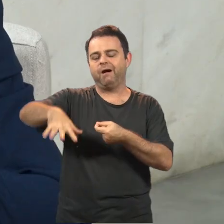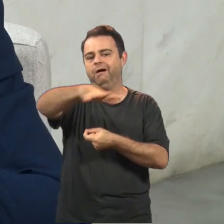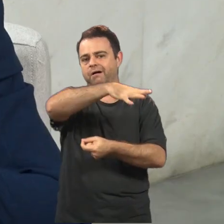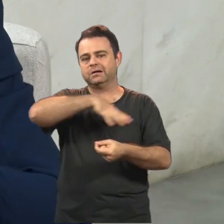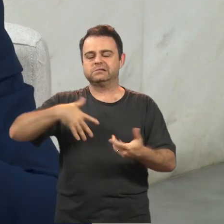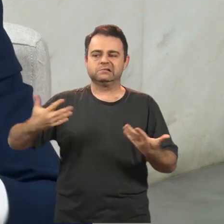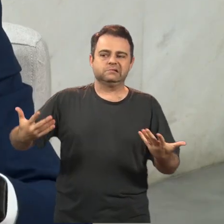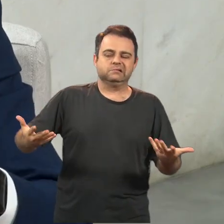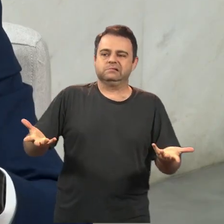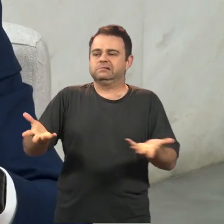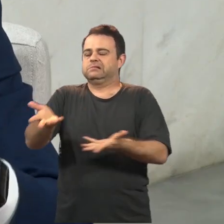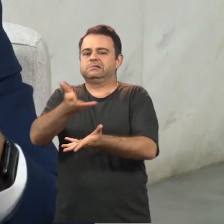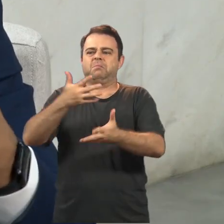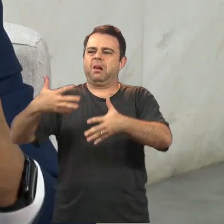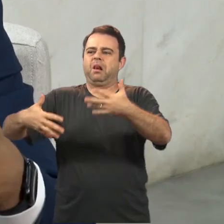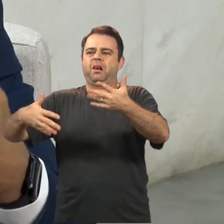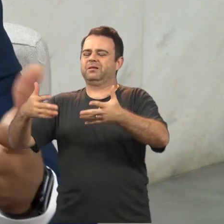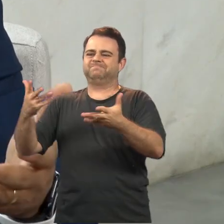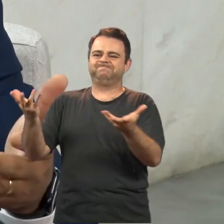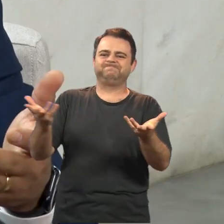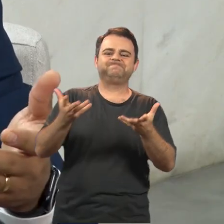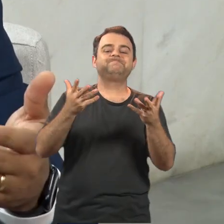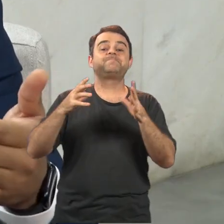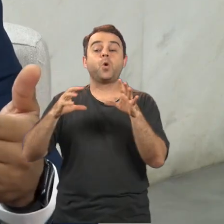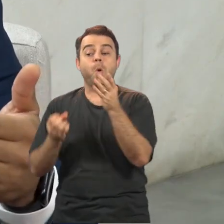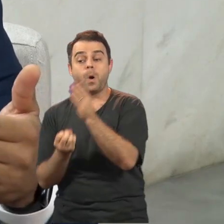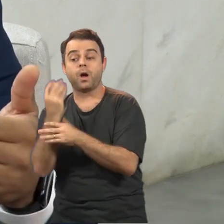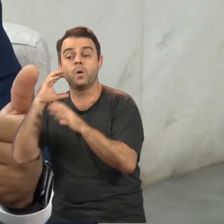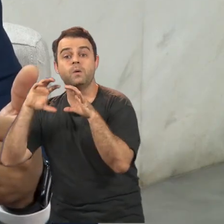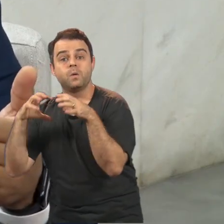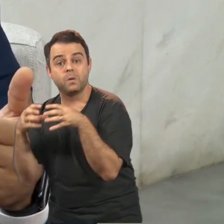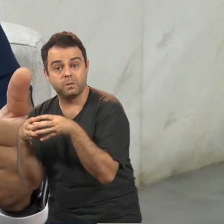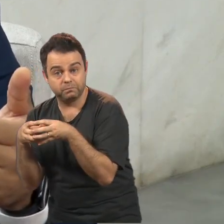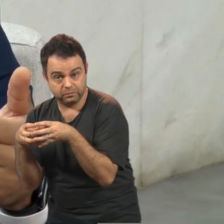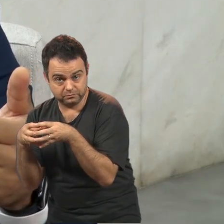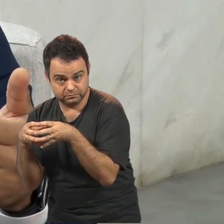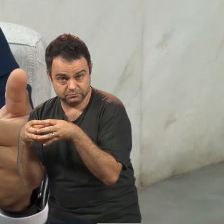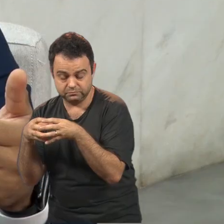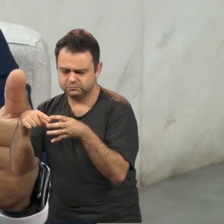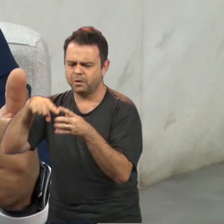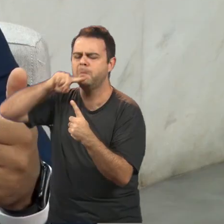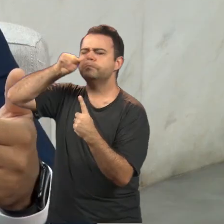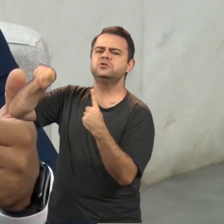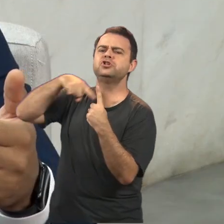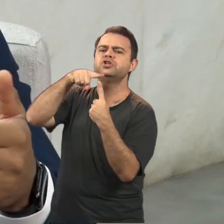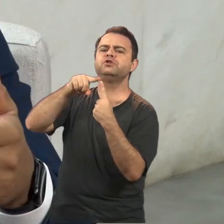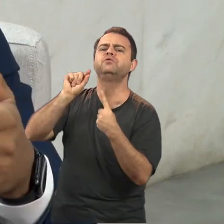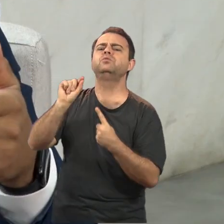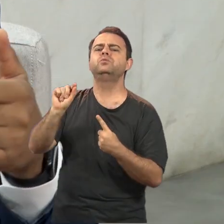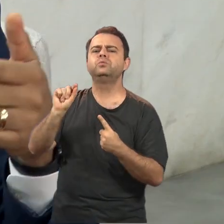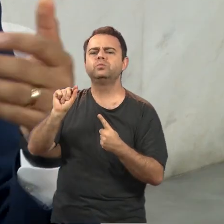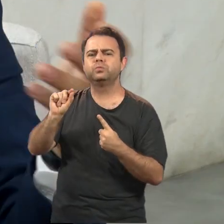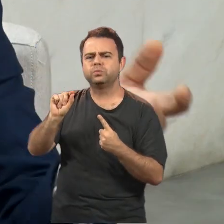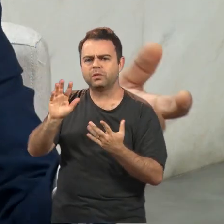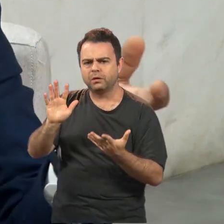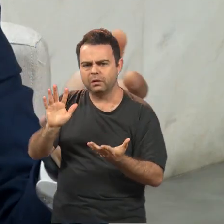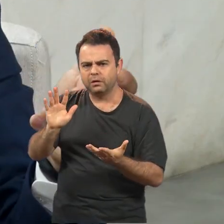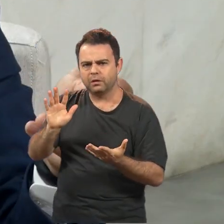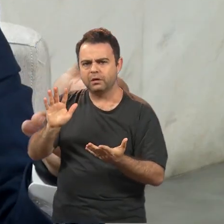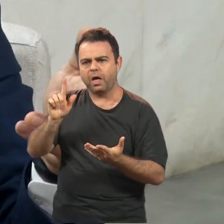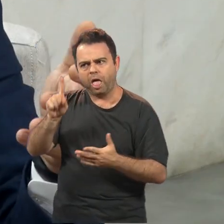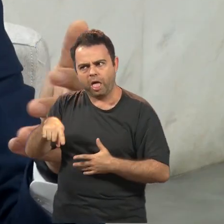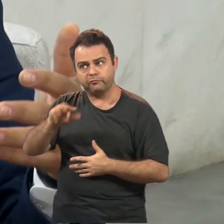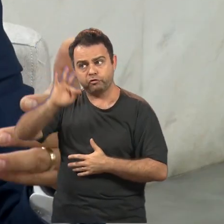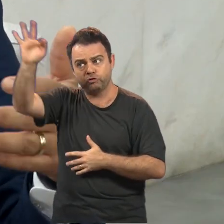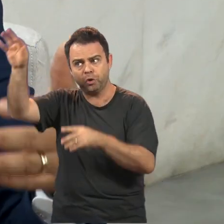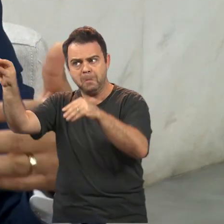Parlamentar, o objetivo não era apenas debater uma futura instalação do Centro Pop, ou se iria para tal bairro ou